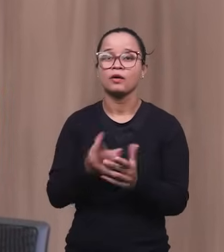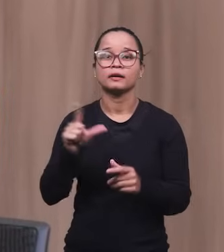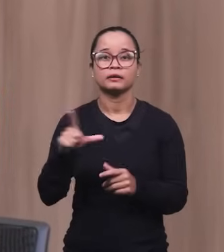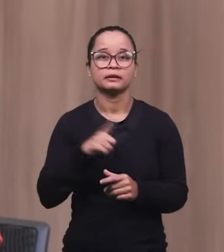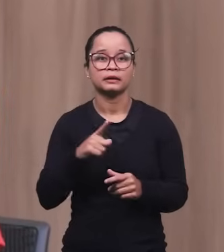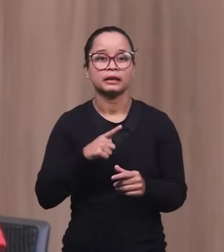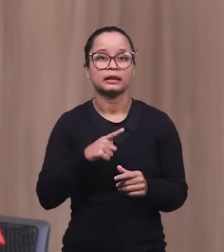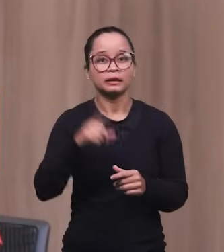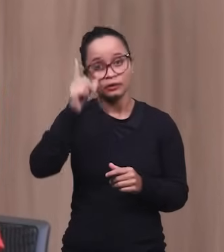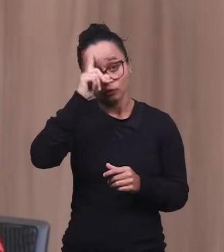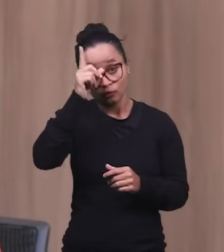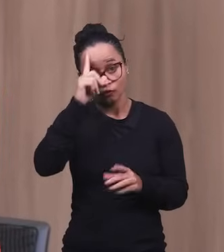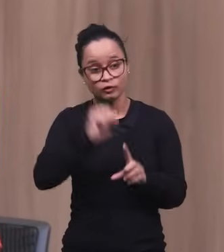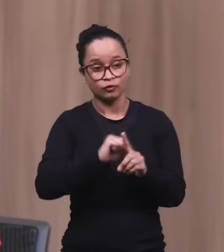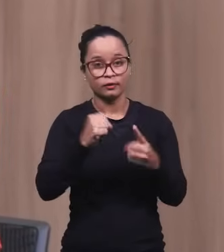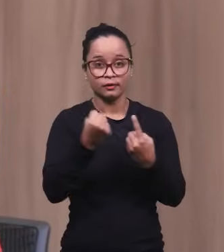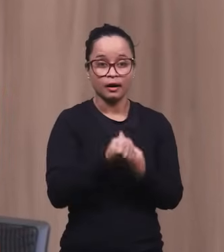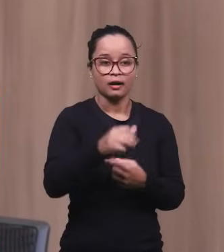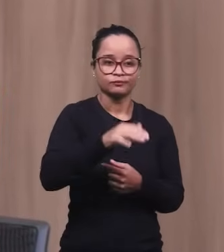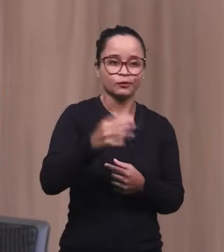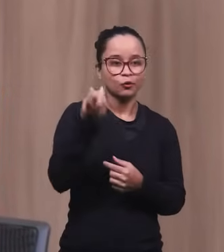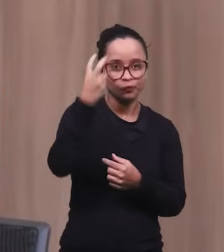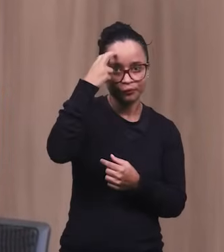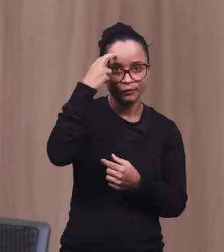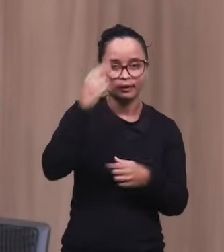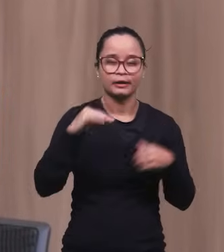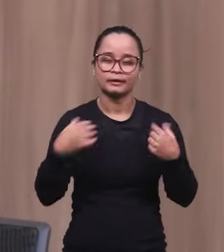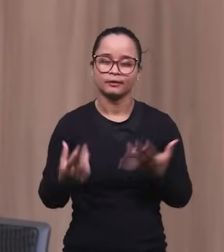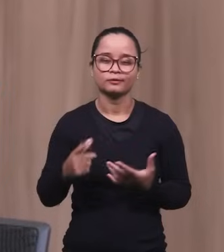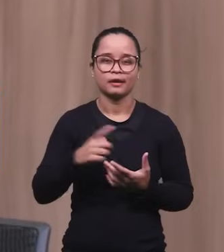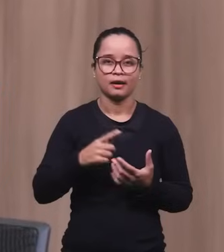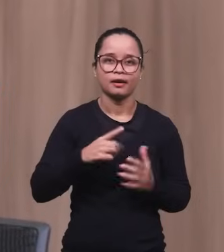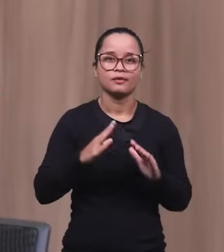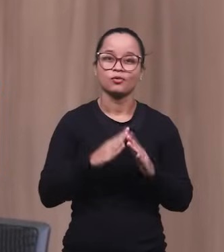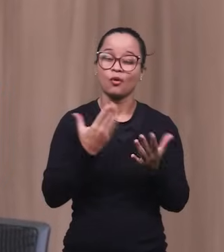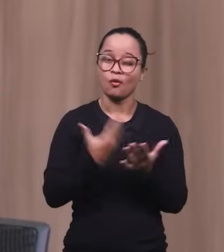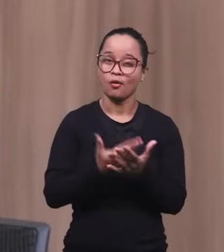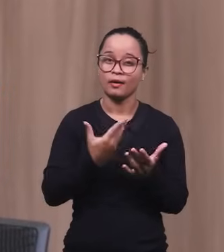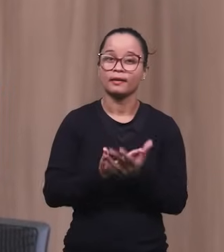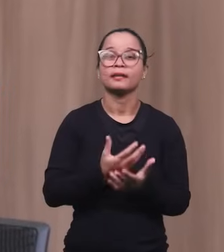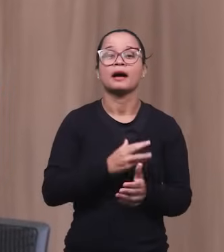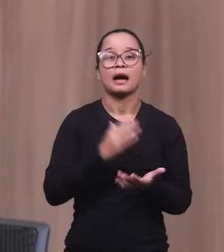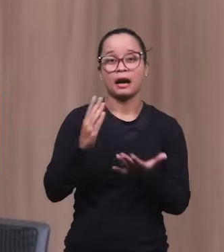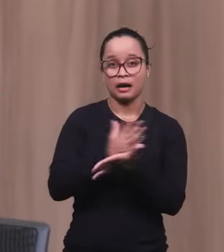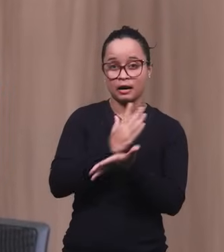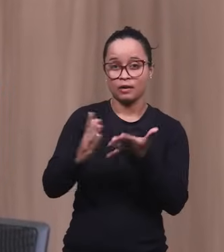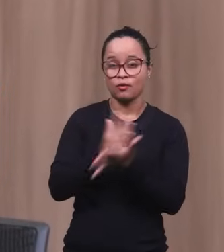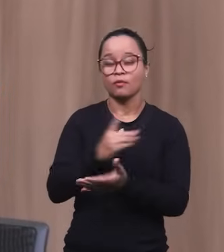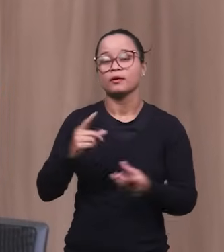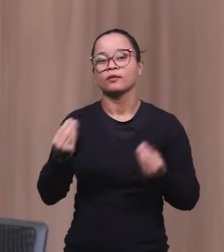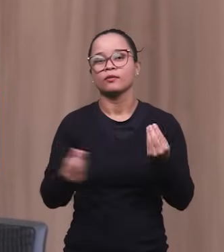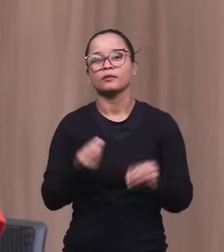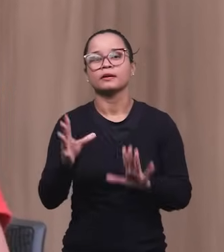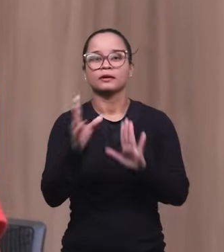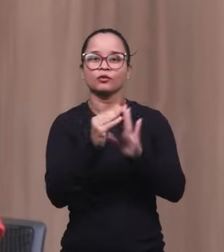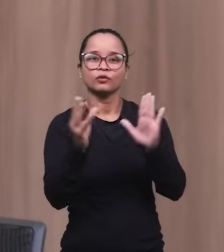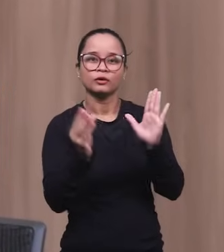sua rotina, no seu social, na sua cultura. Então, muitas escolas oferecem conteúdo